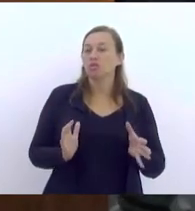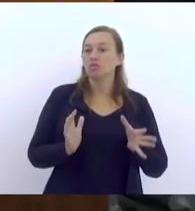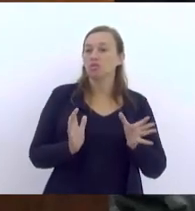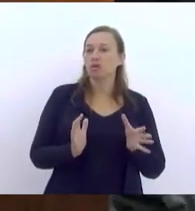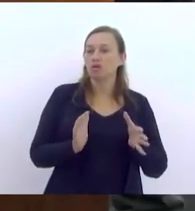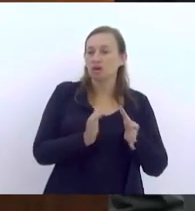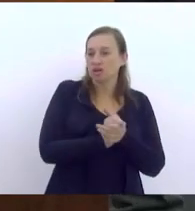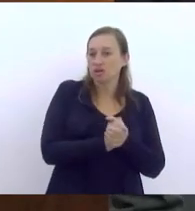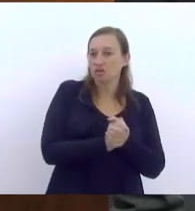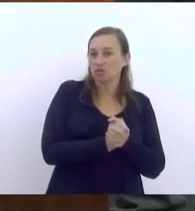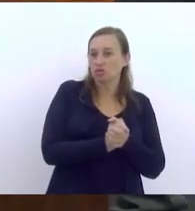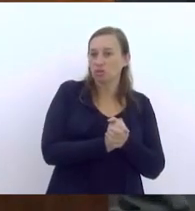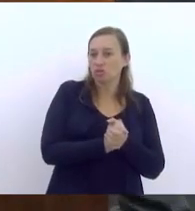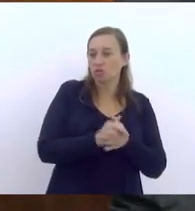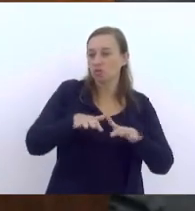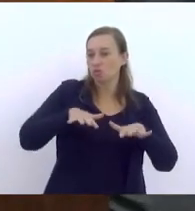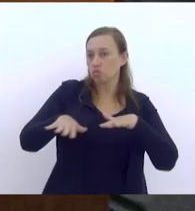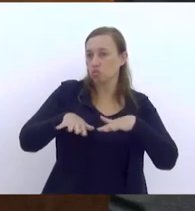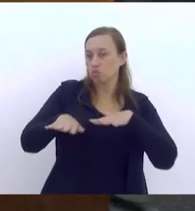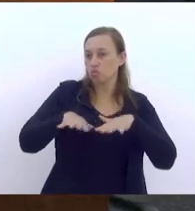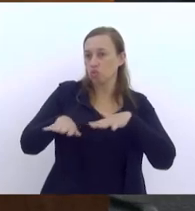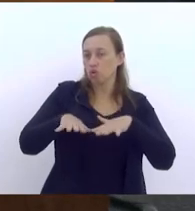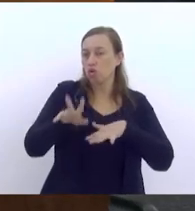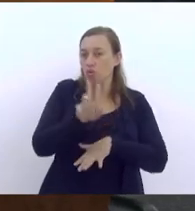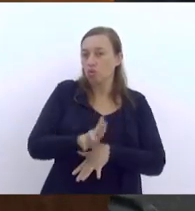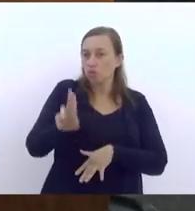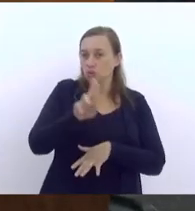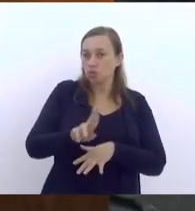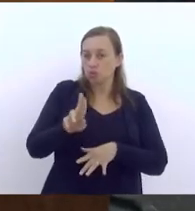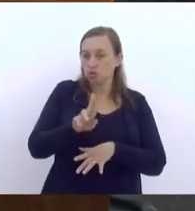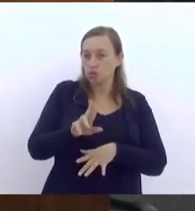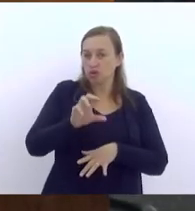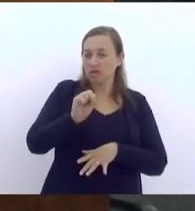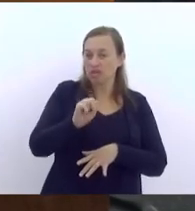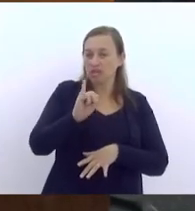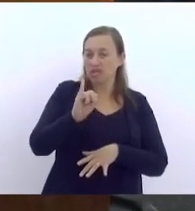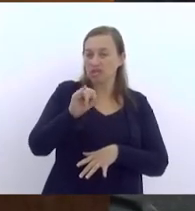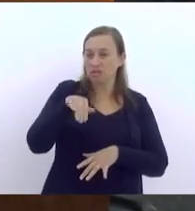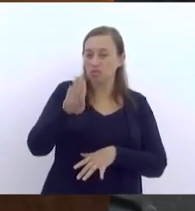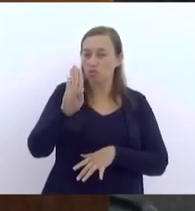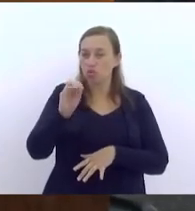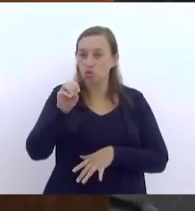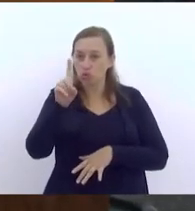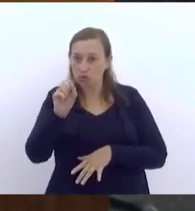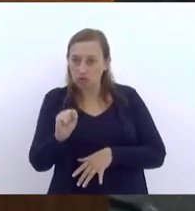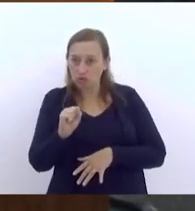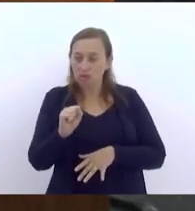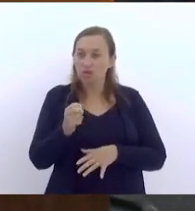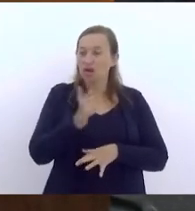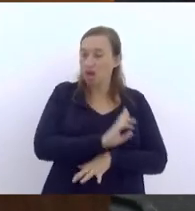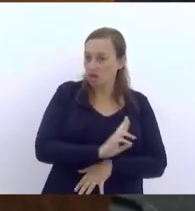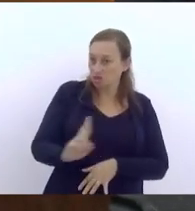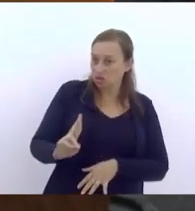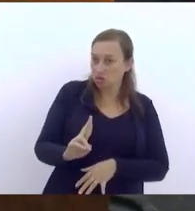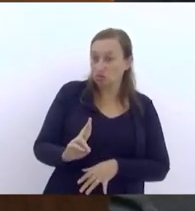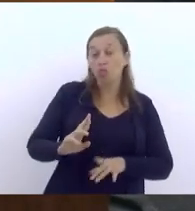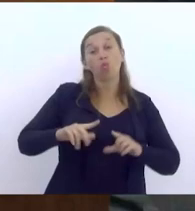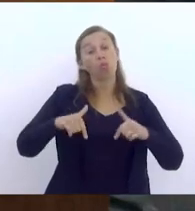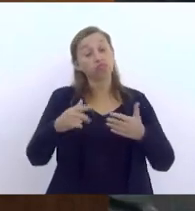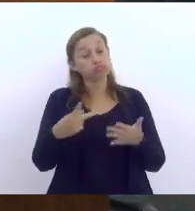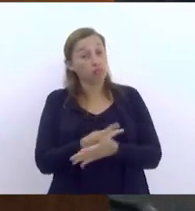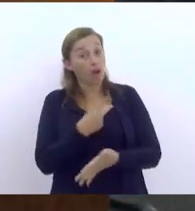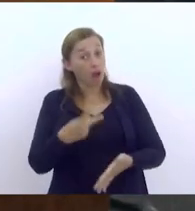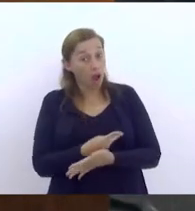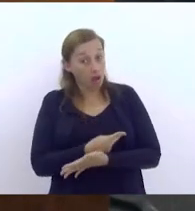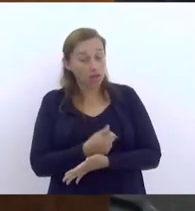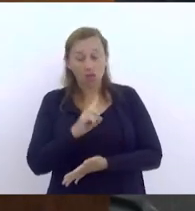manifestação, utilizou símbolos religiosos de uma forma absolutamente indevida, que